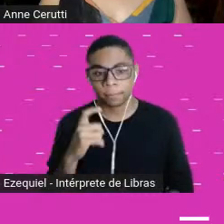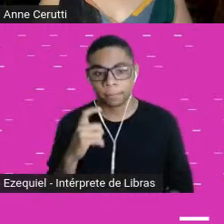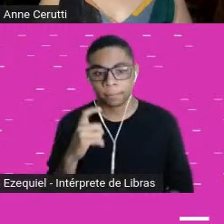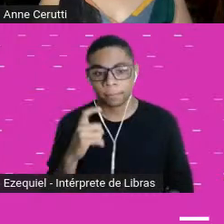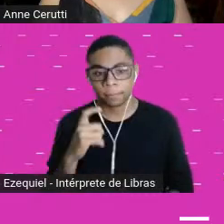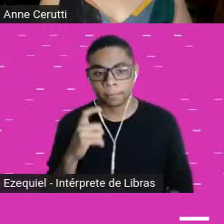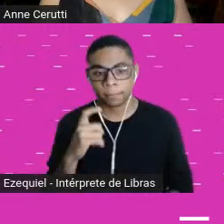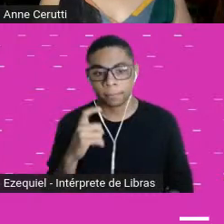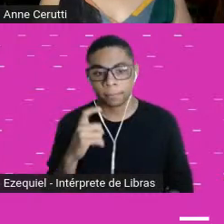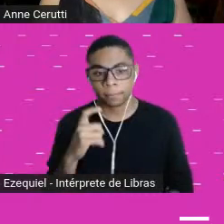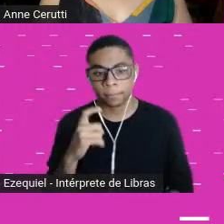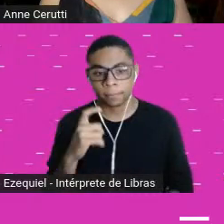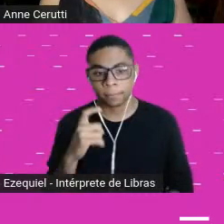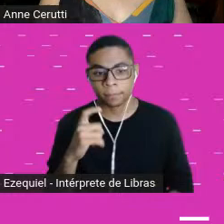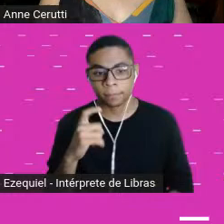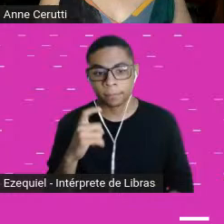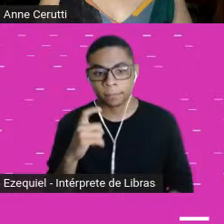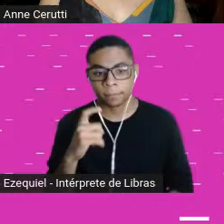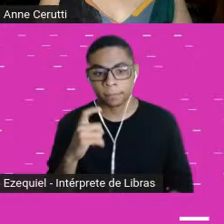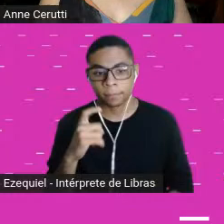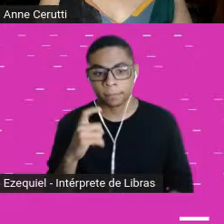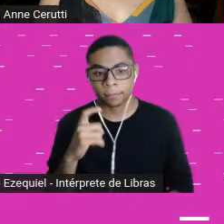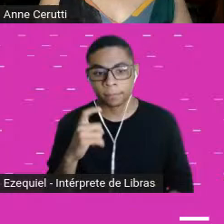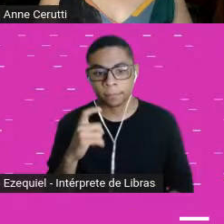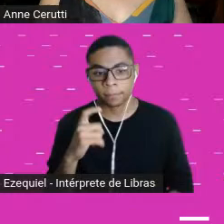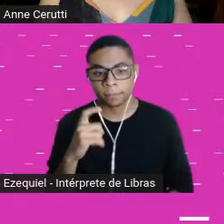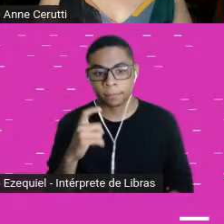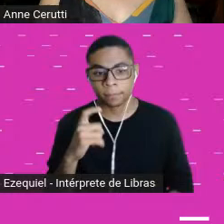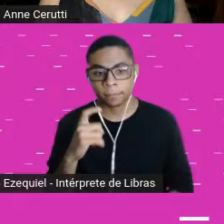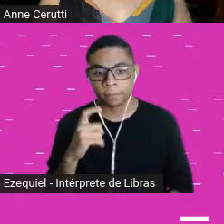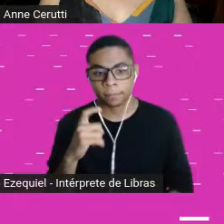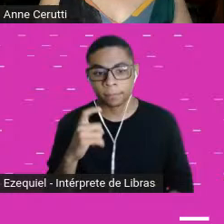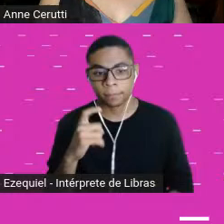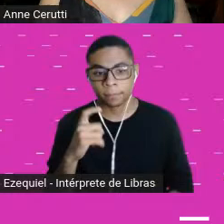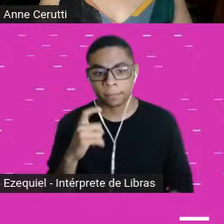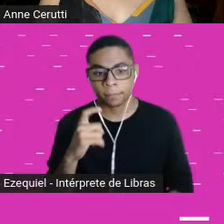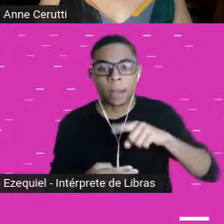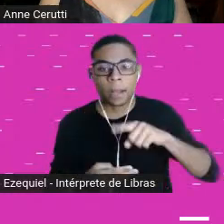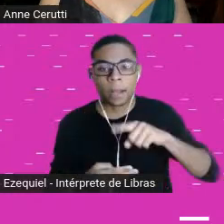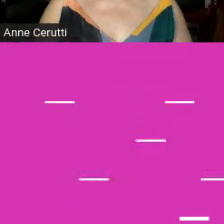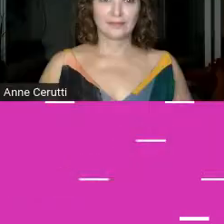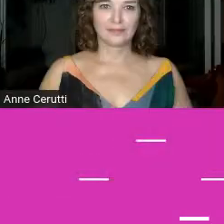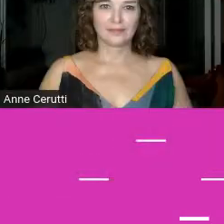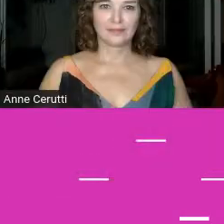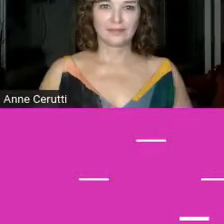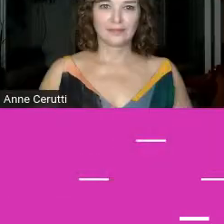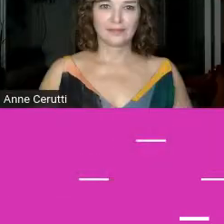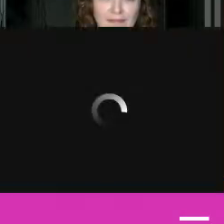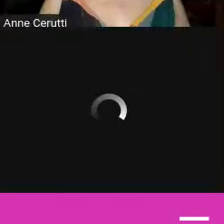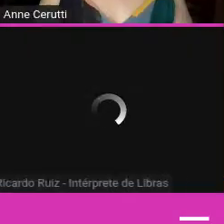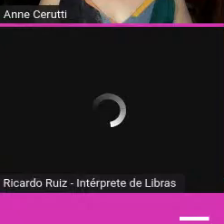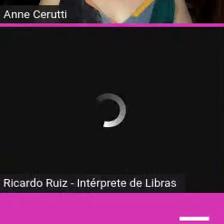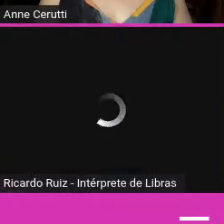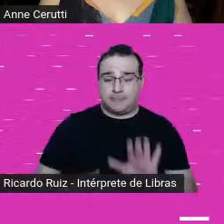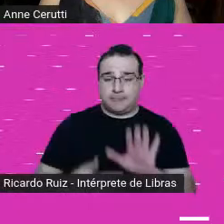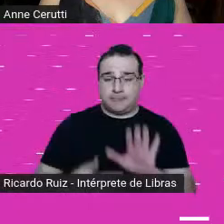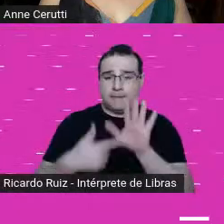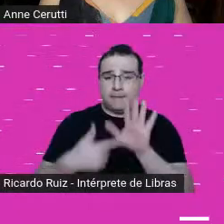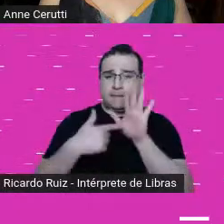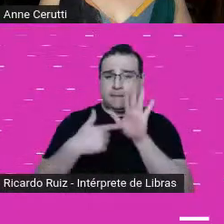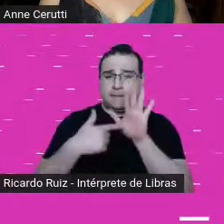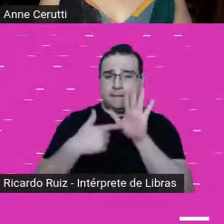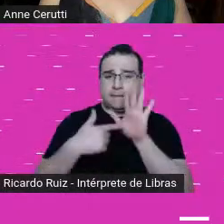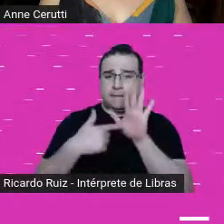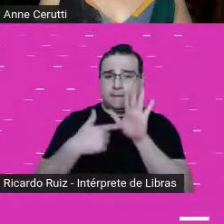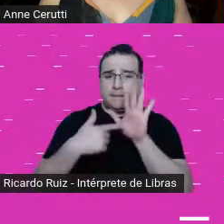né, de tratar. E aí é isso, né, em que limites a gente trabalhava com a técnica para o afastamento, a voz